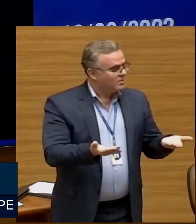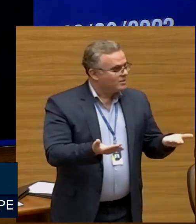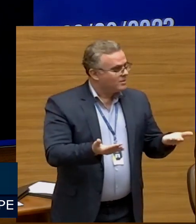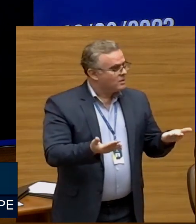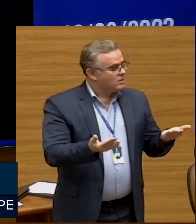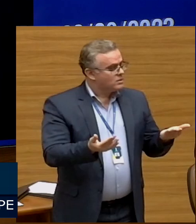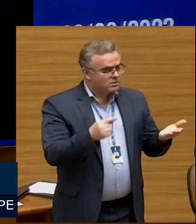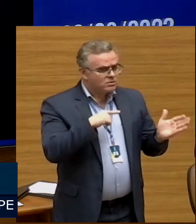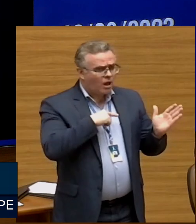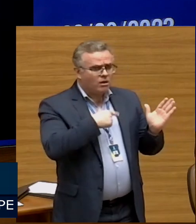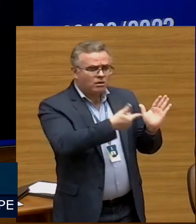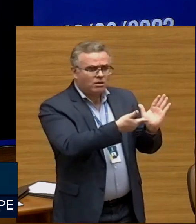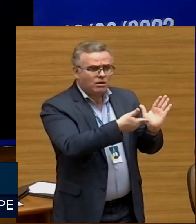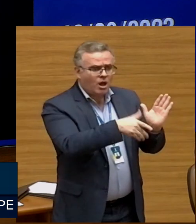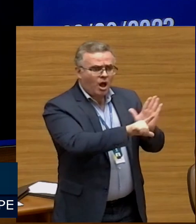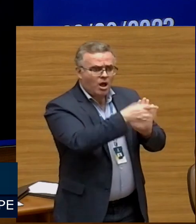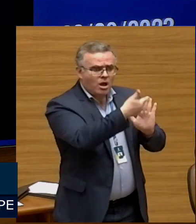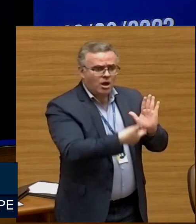né?